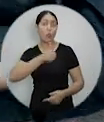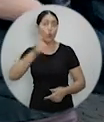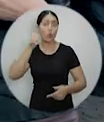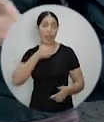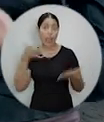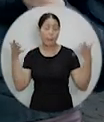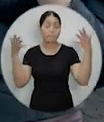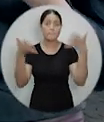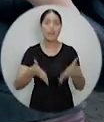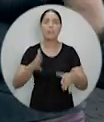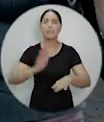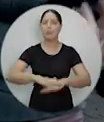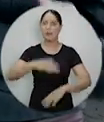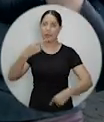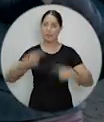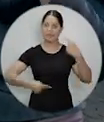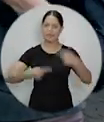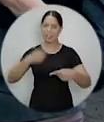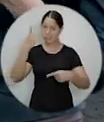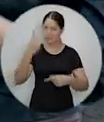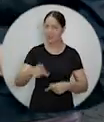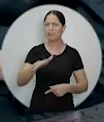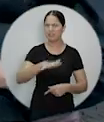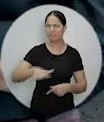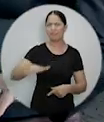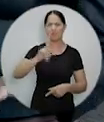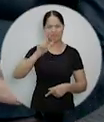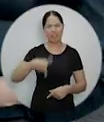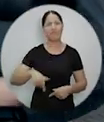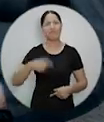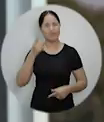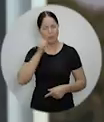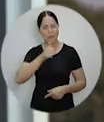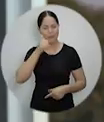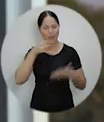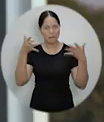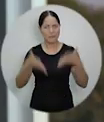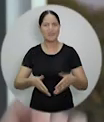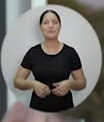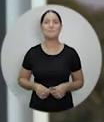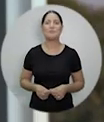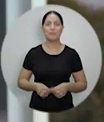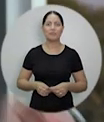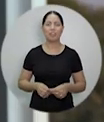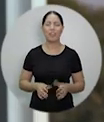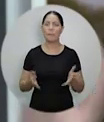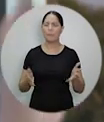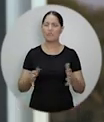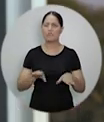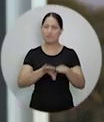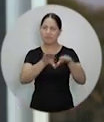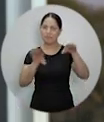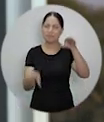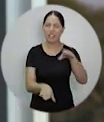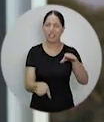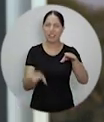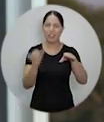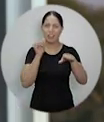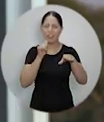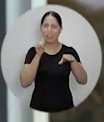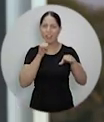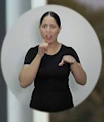mulheres ali a ocuparem um espaço que é delas no cenário político. E a disparidade não para no número de deputadas